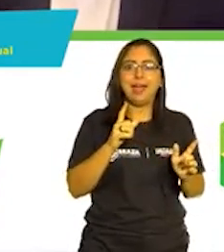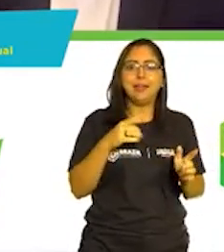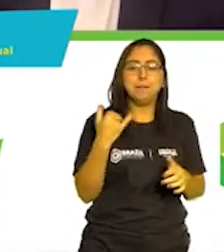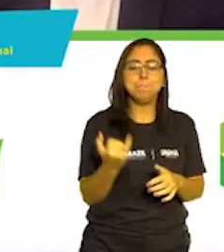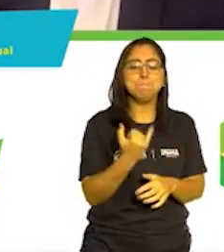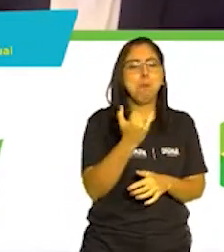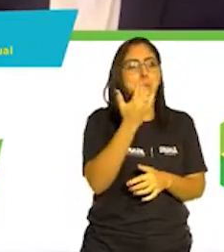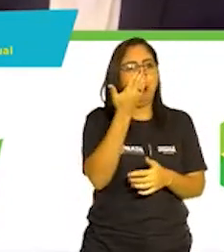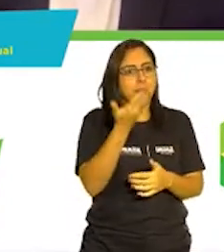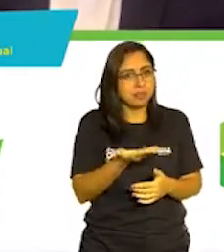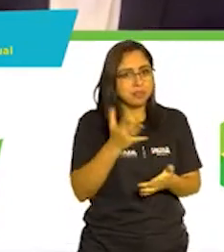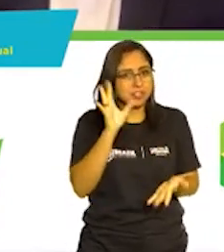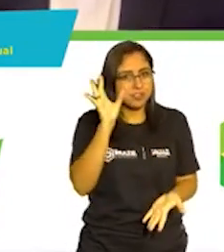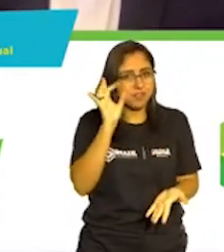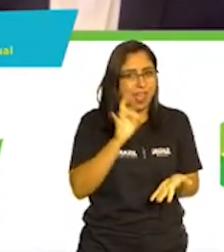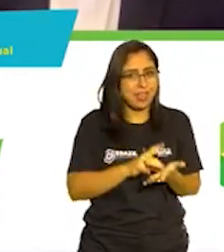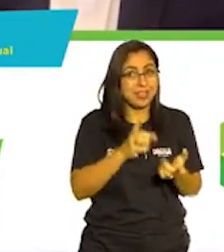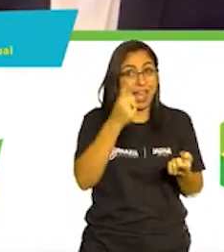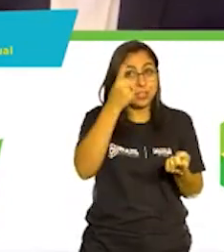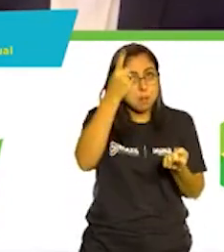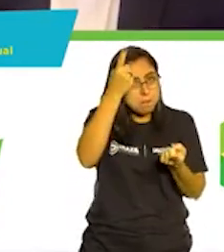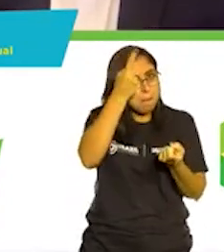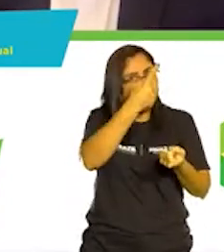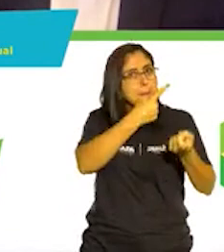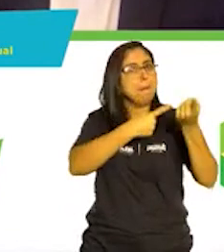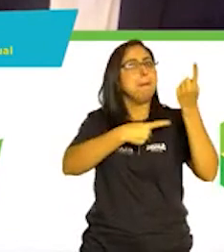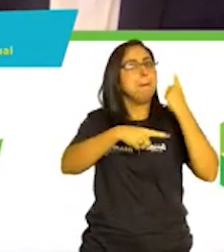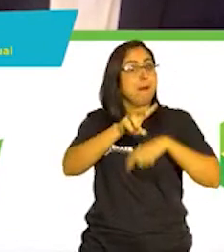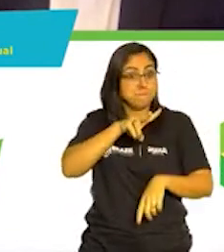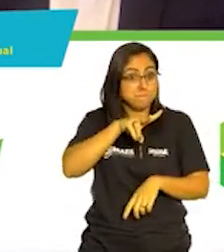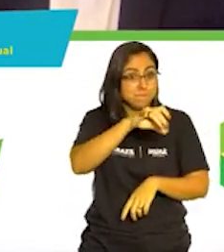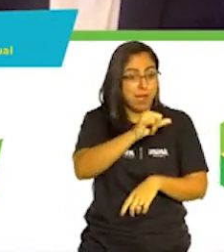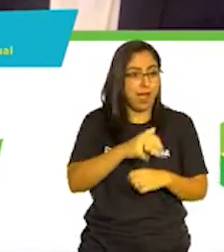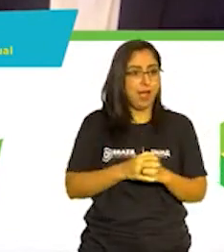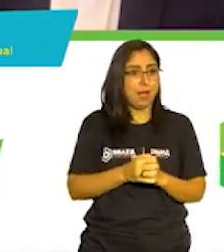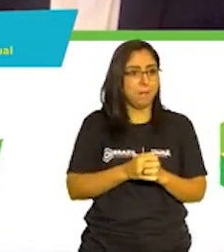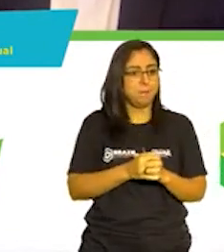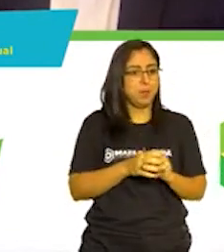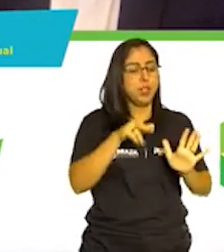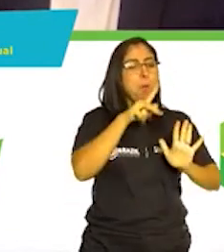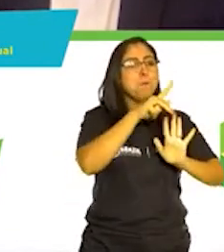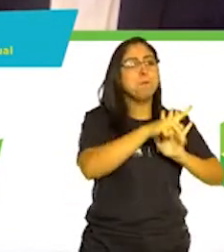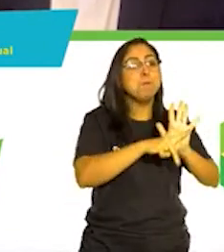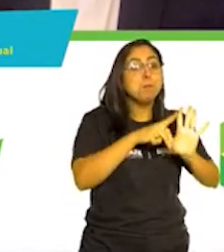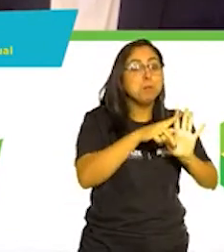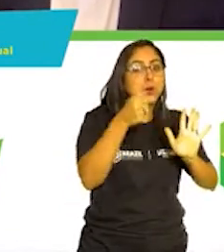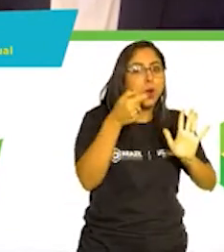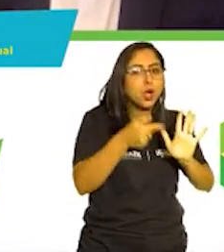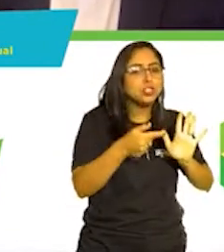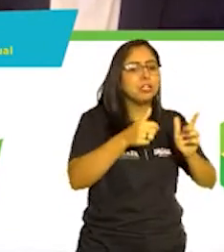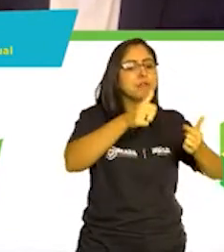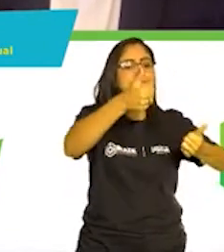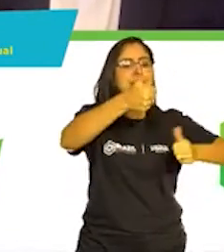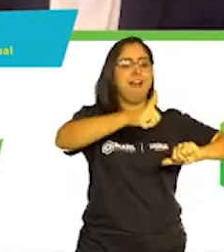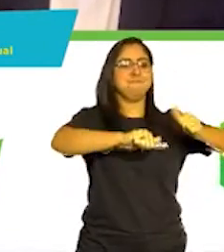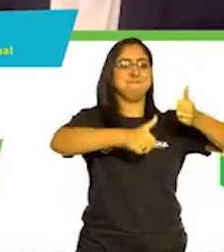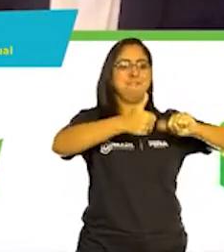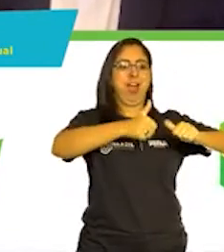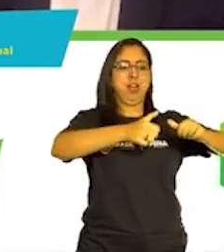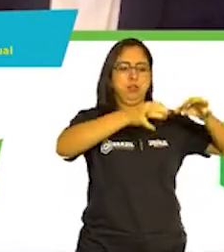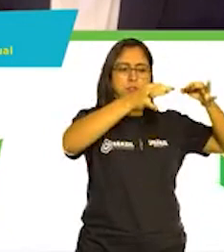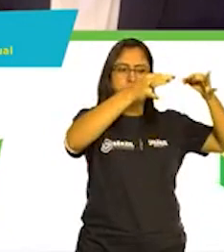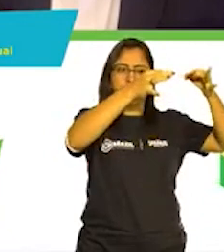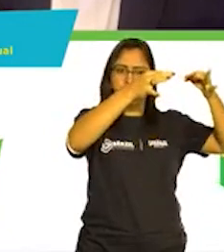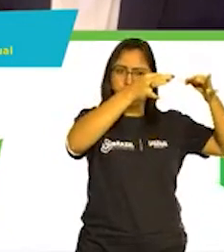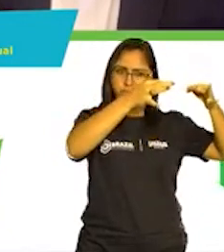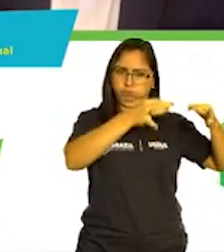preciso ter um projeto ex-ante, bem avaliado, para gastar com ele, e aí depois eu vou ver se